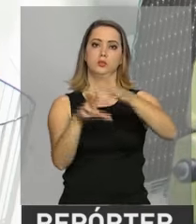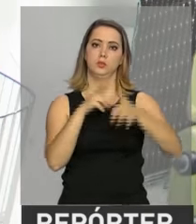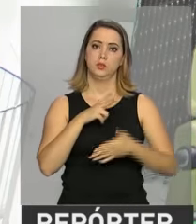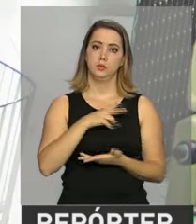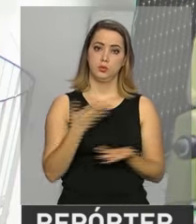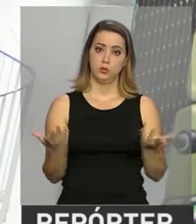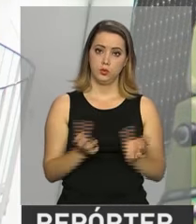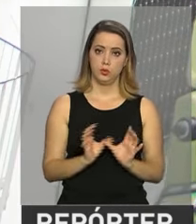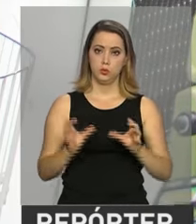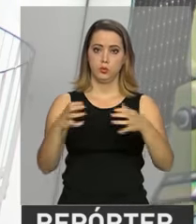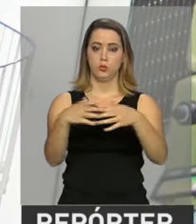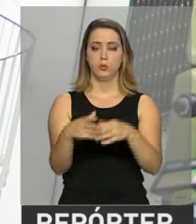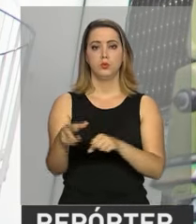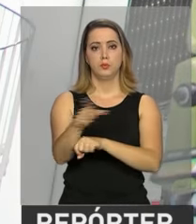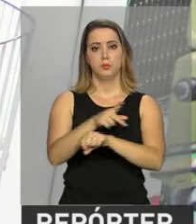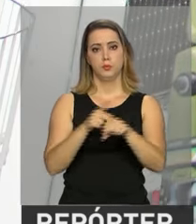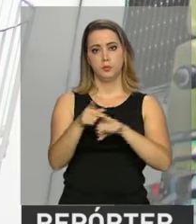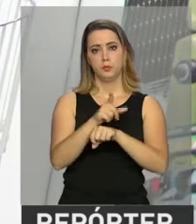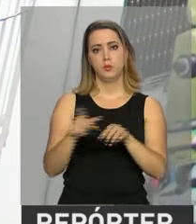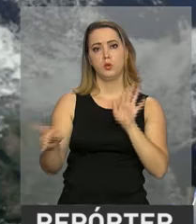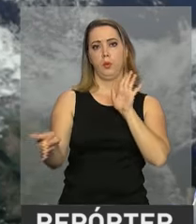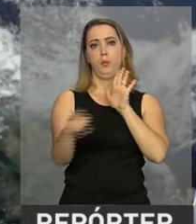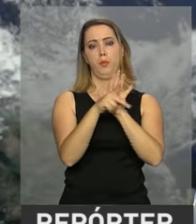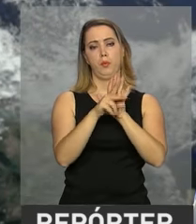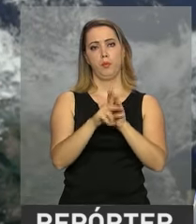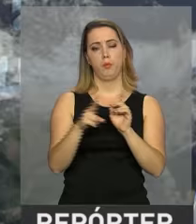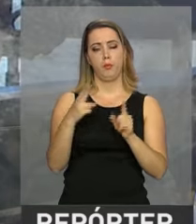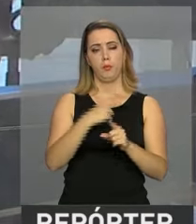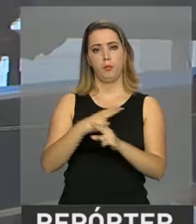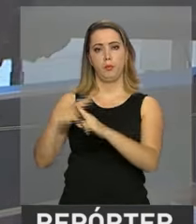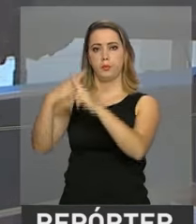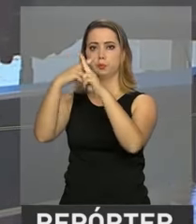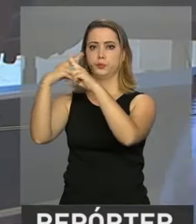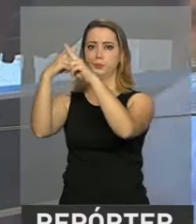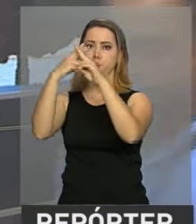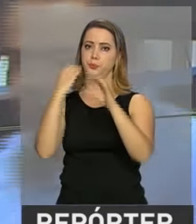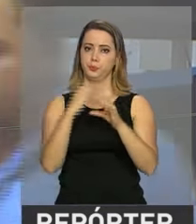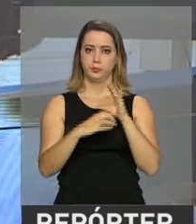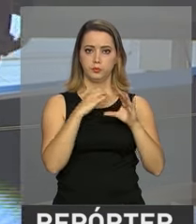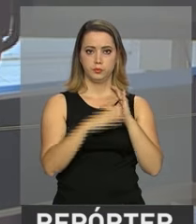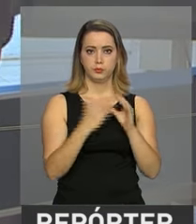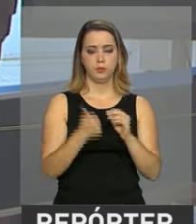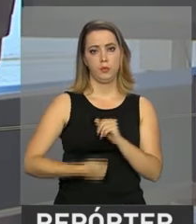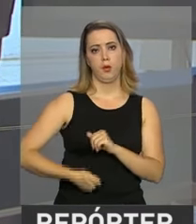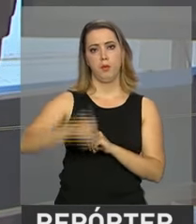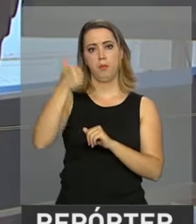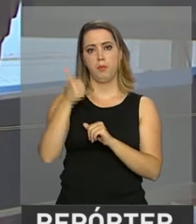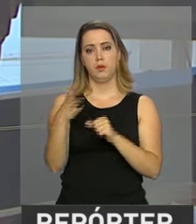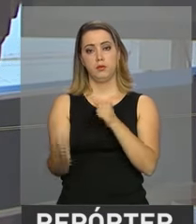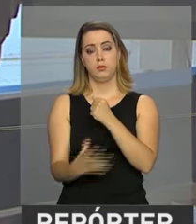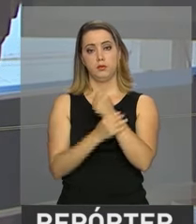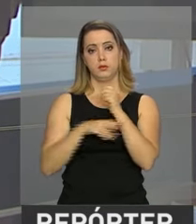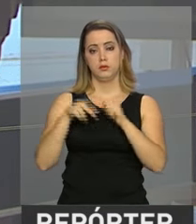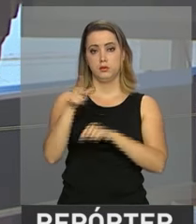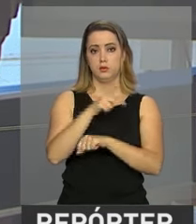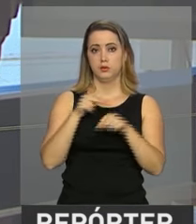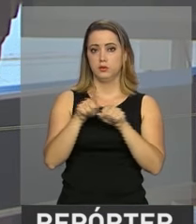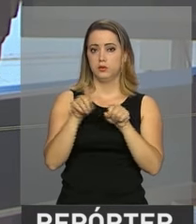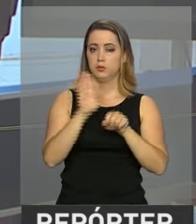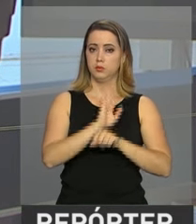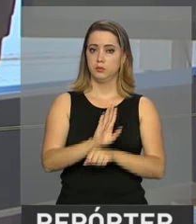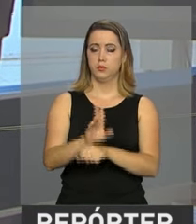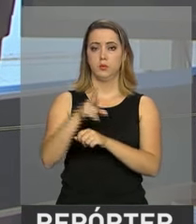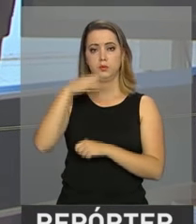grupo de países que tem seu próprio satélite de comunicações. Além de ampliar a segurança do país, o satélite vai ajudar as